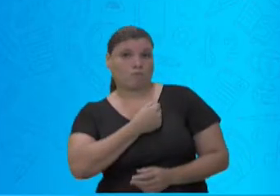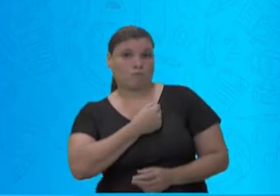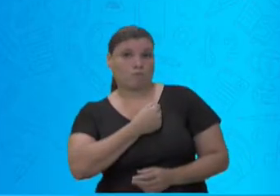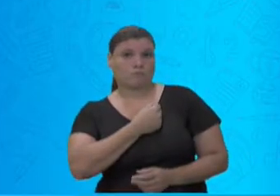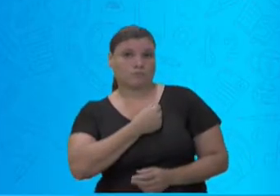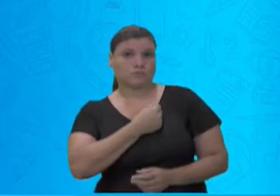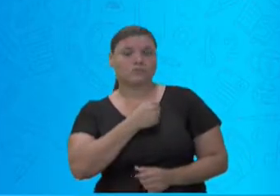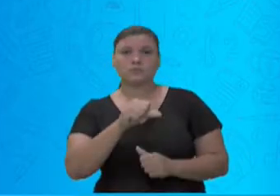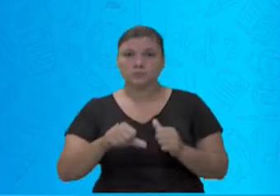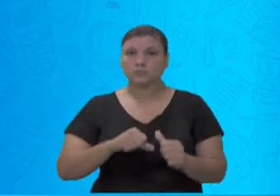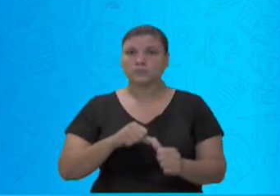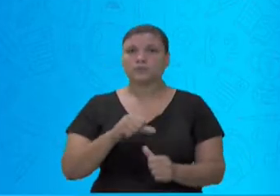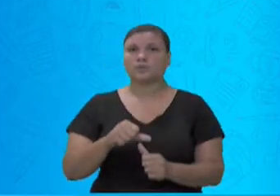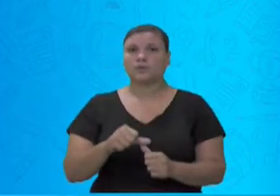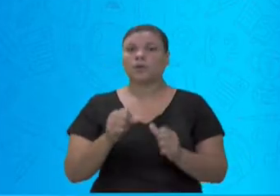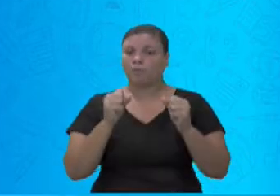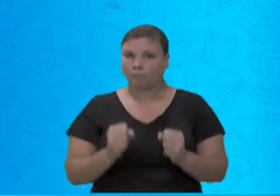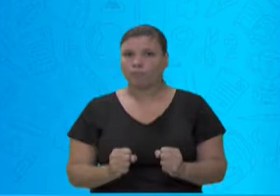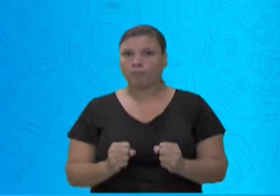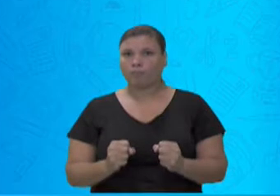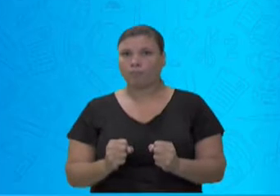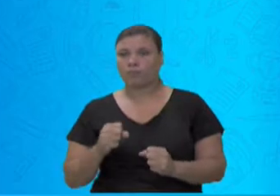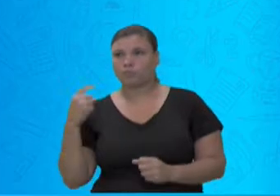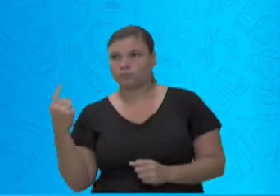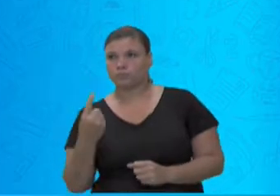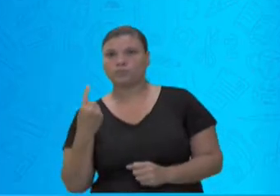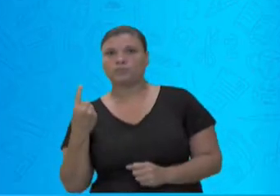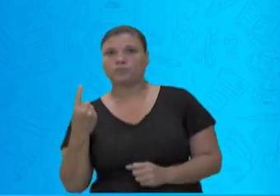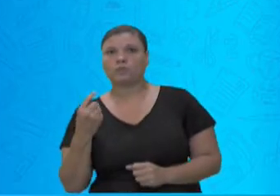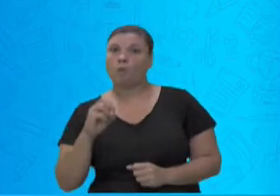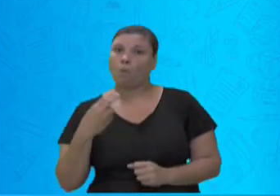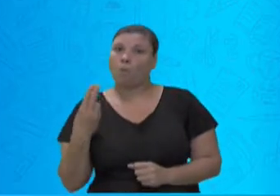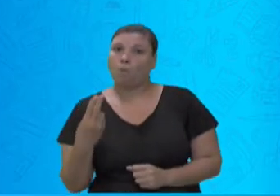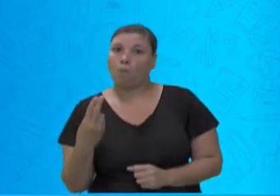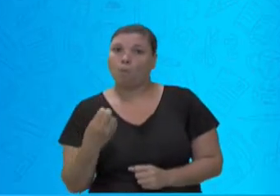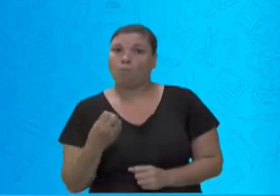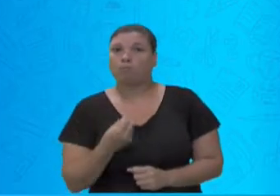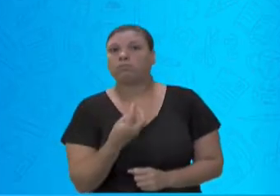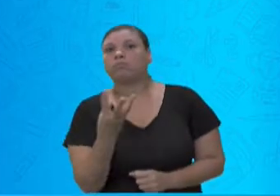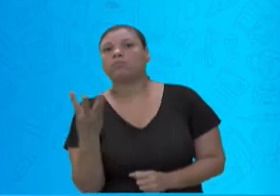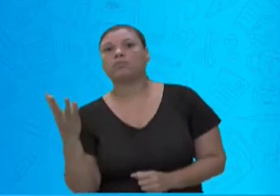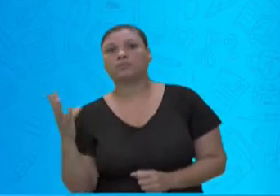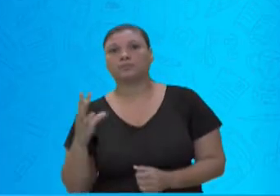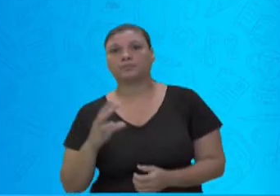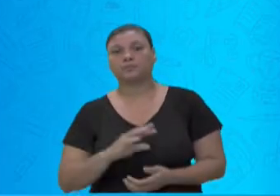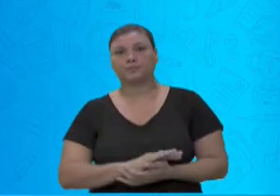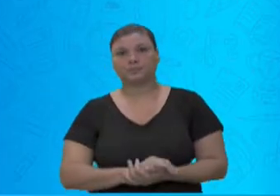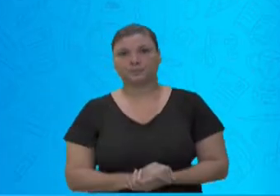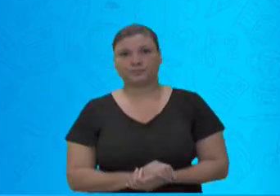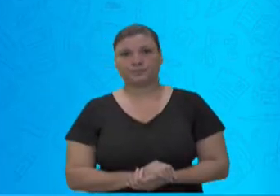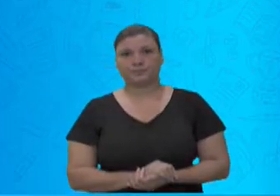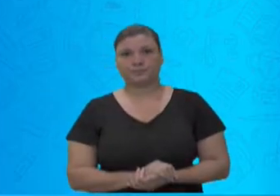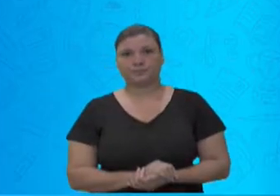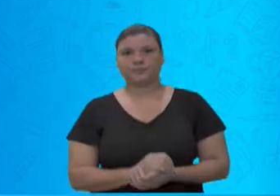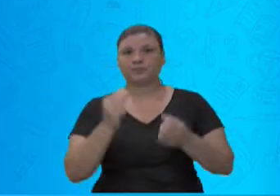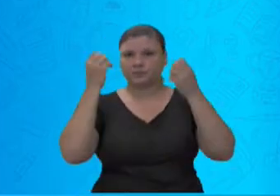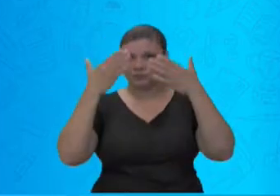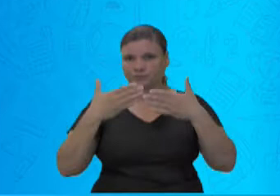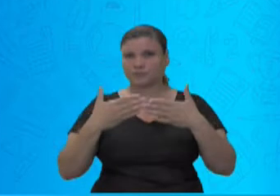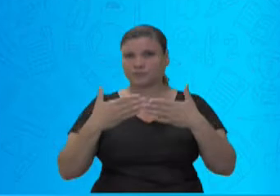no singular ou no plural. É o que nós mencionamos agora anteriormente.